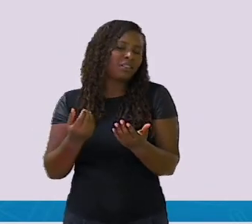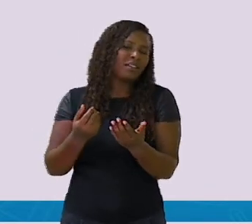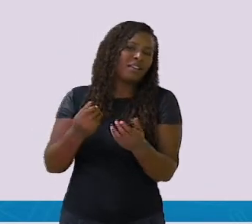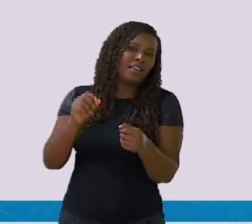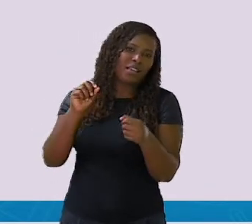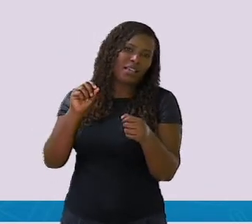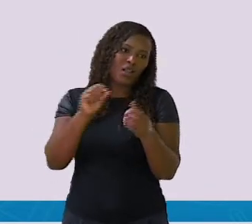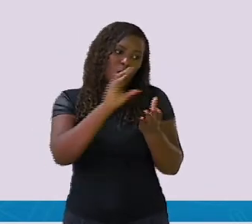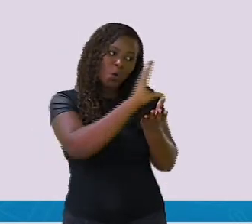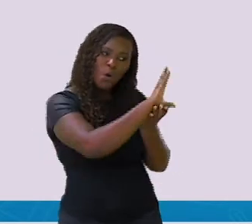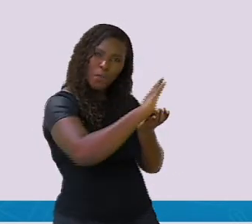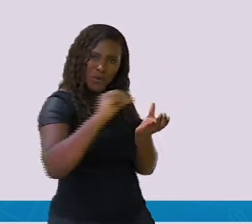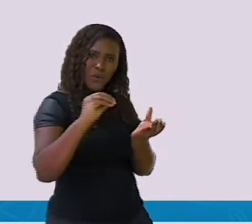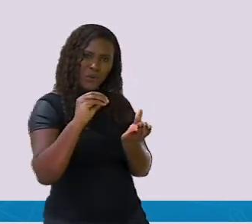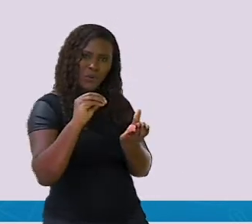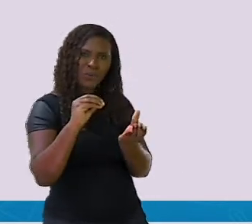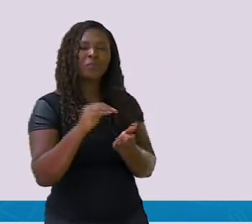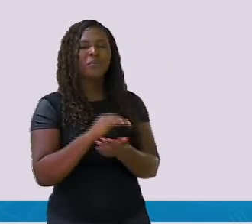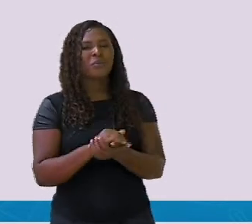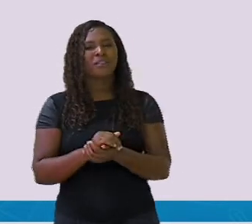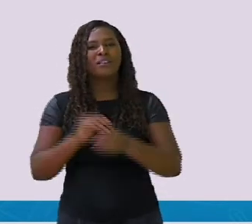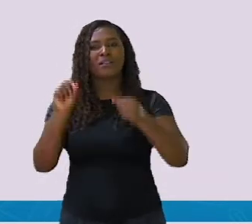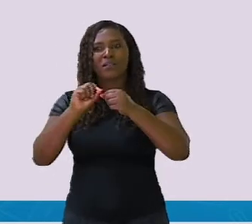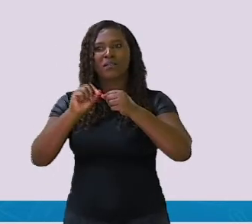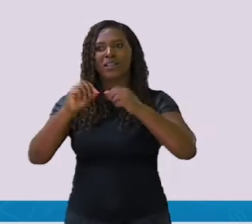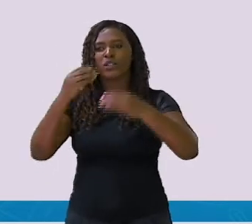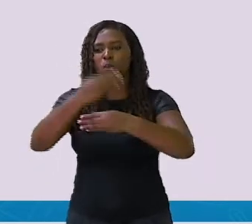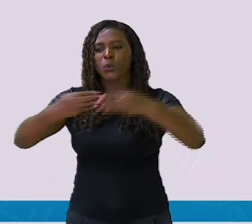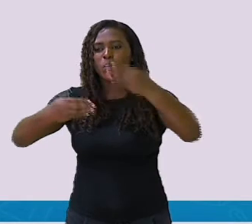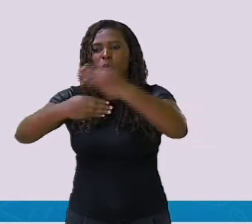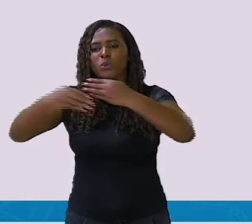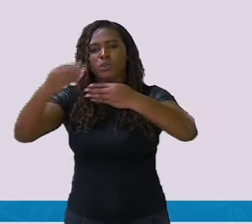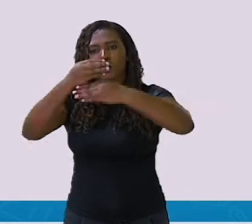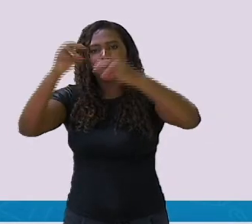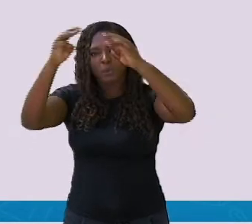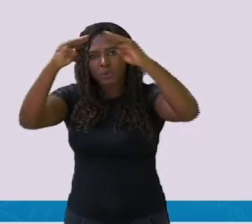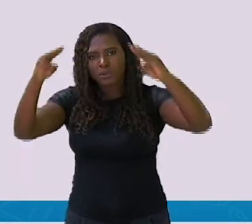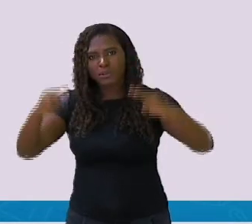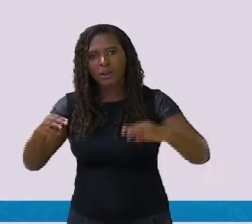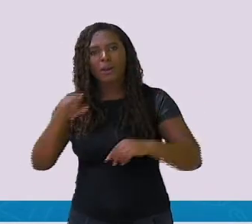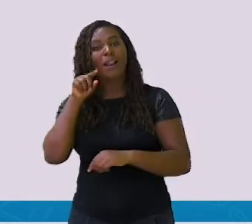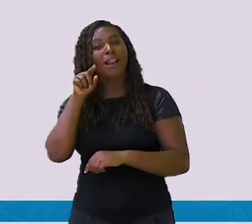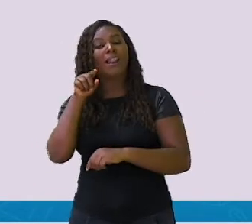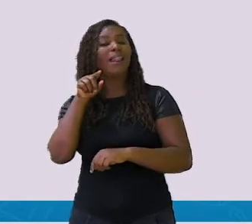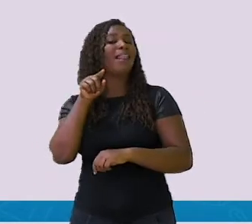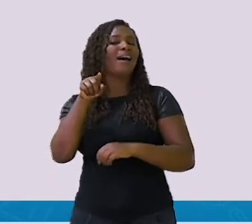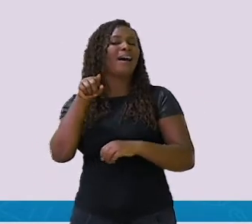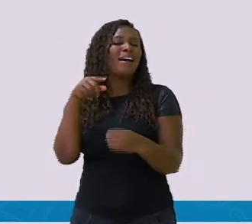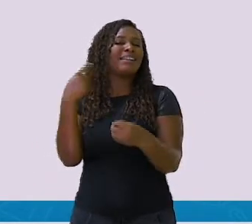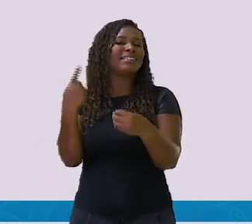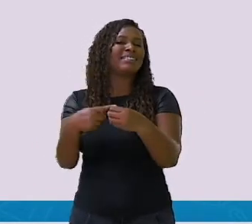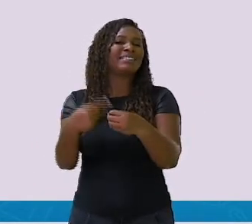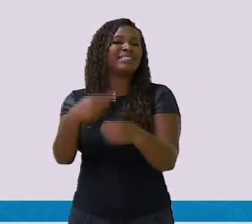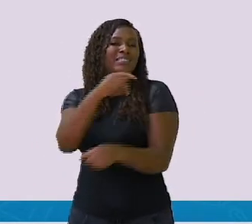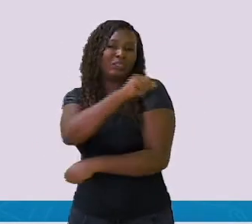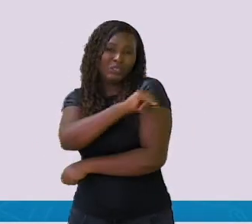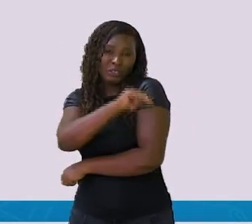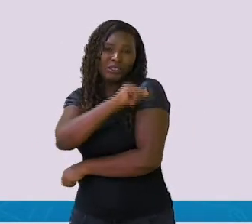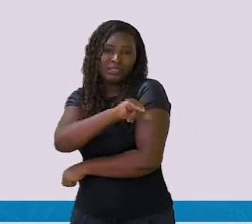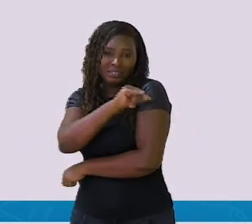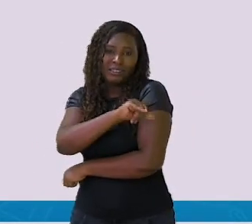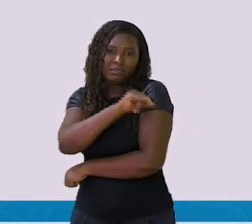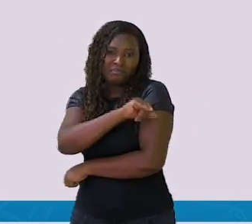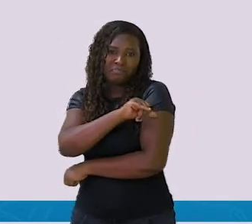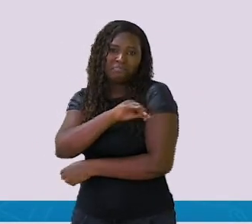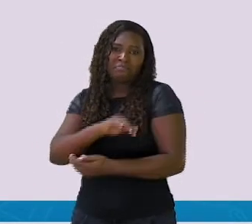Boa Vista, na cidade do Rio de Janeiro. E, por 200 anos, tornou-se referência